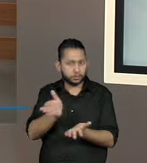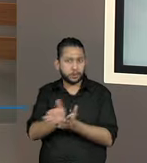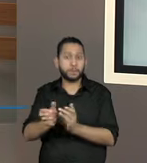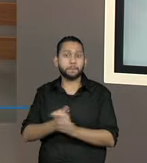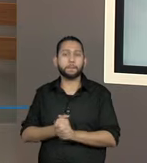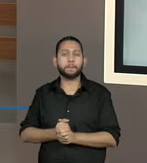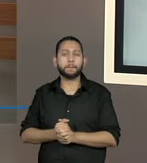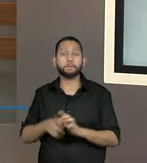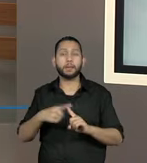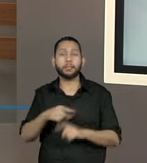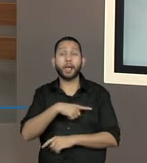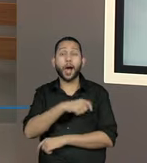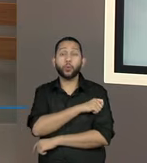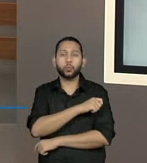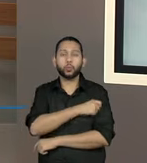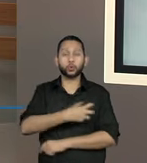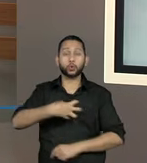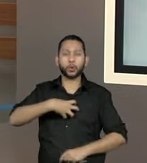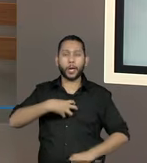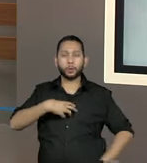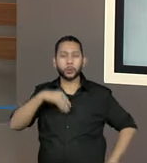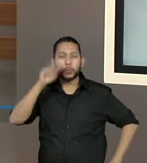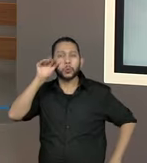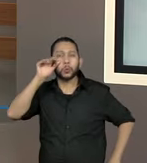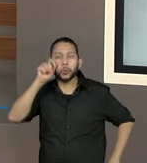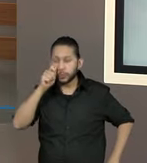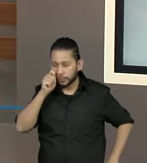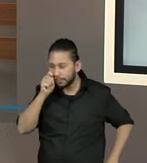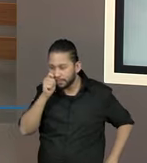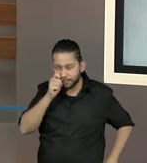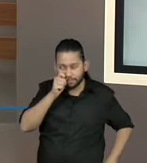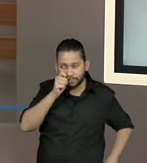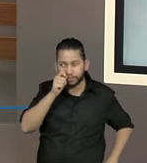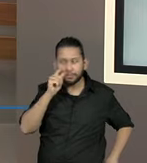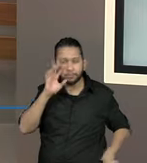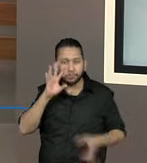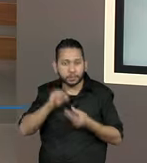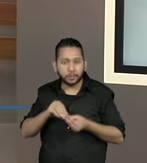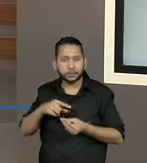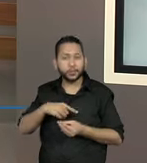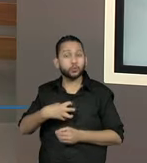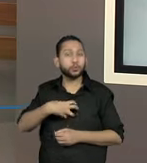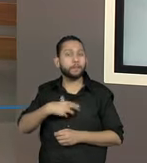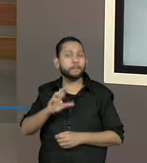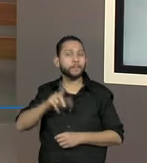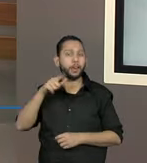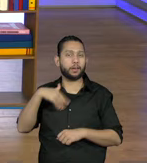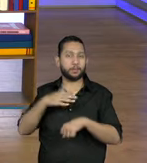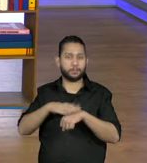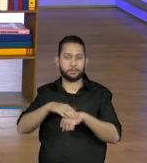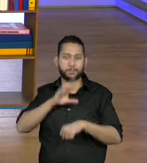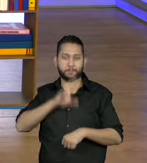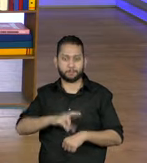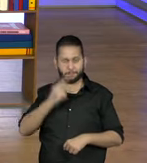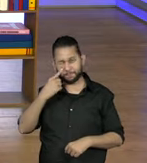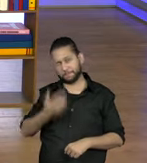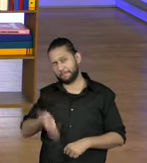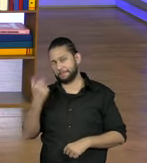aí aquele aluno investigador já viu, já percebeu que ele tem um outro jeitinho de fazer isso daí. Vem comigo que eu vou mostrar para